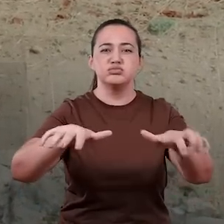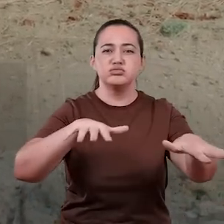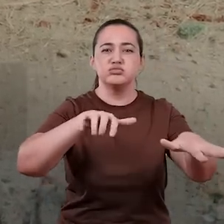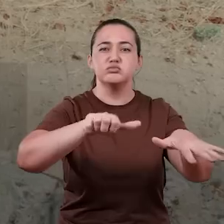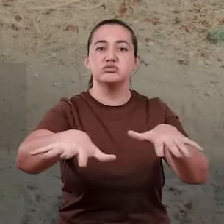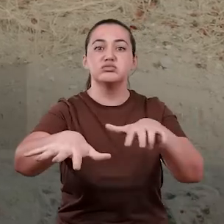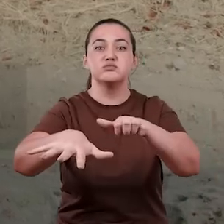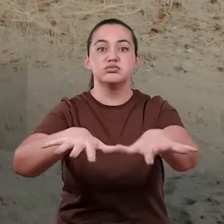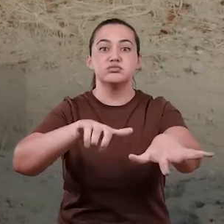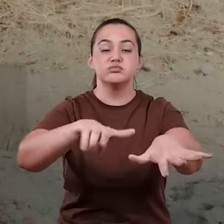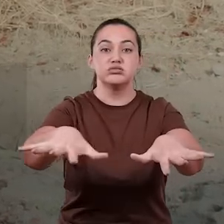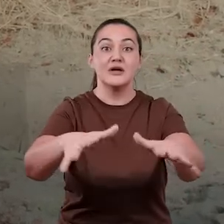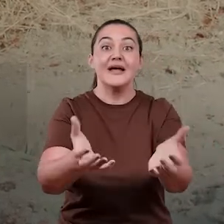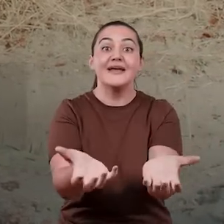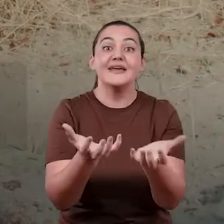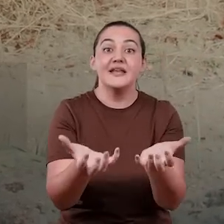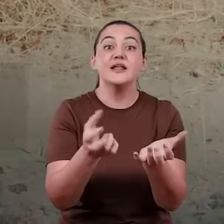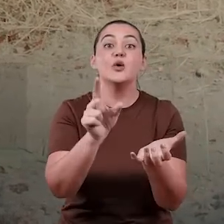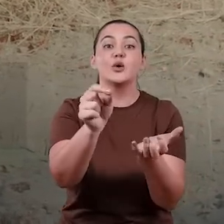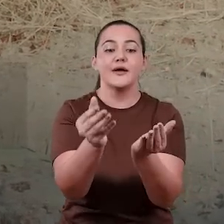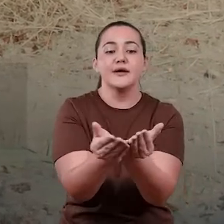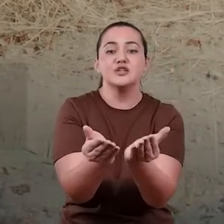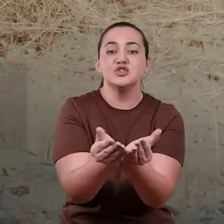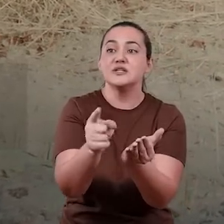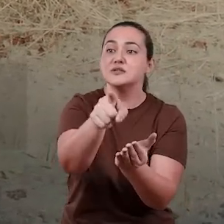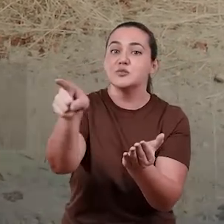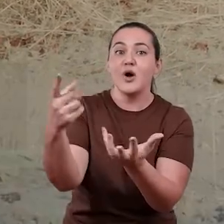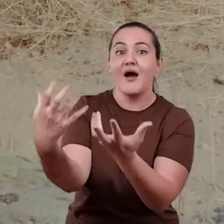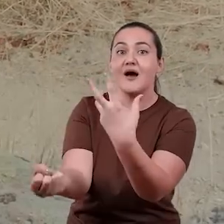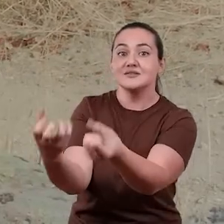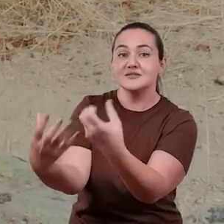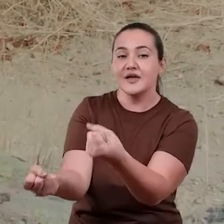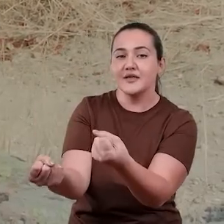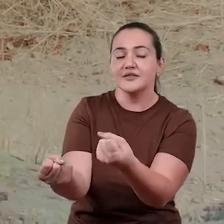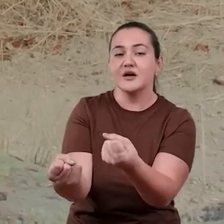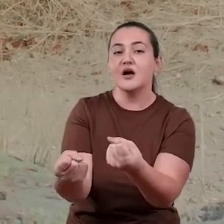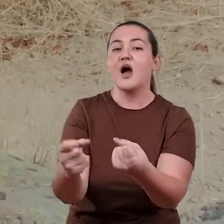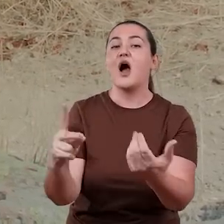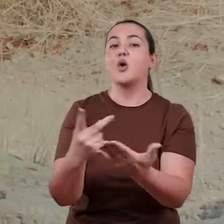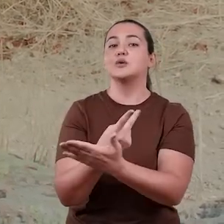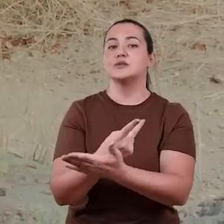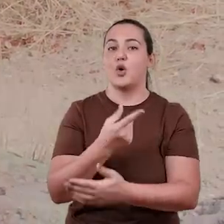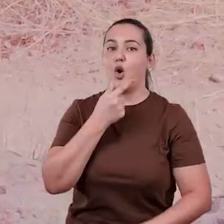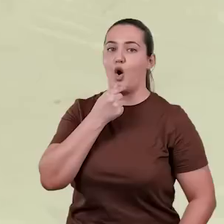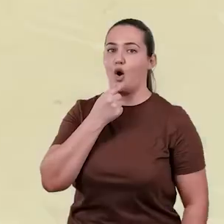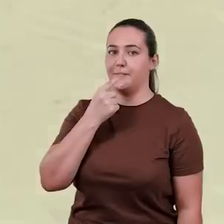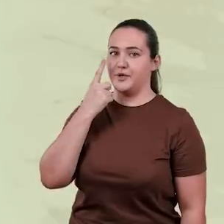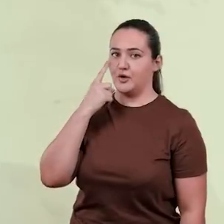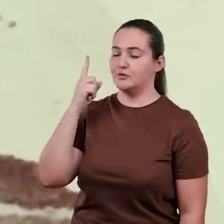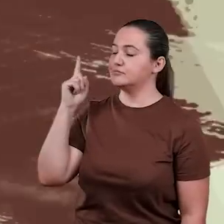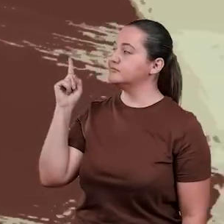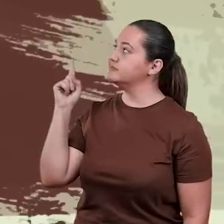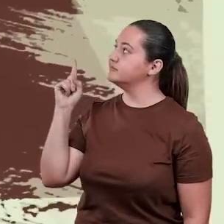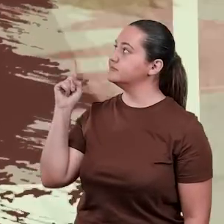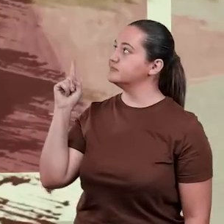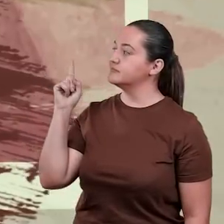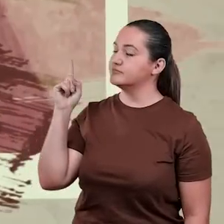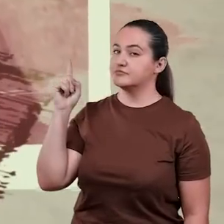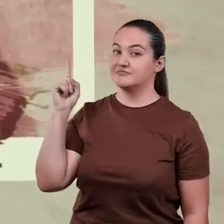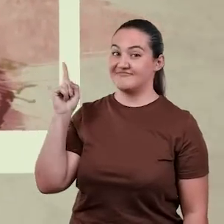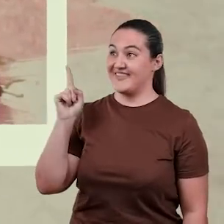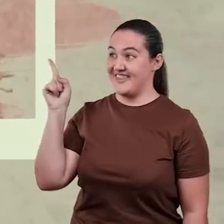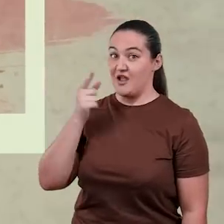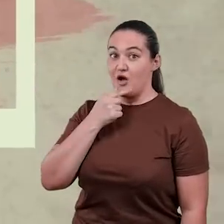o cristianismo uma religião, um caminho mais aceitável, mais intelectual. Aí vem um homem chamado Santo